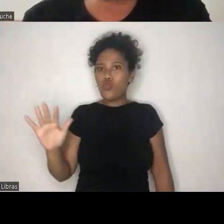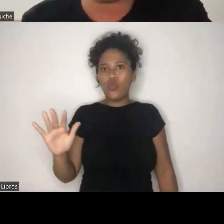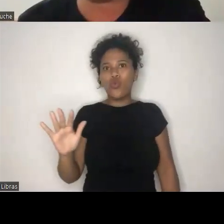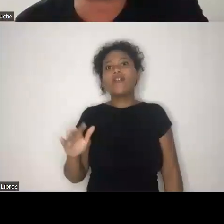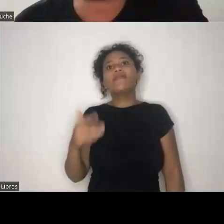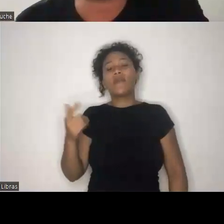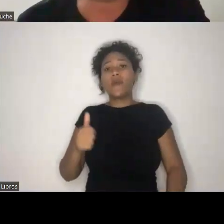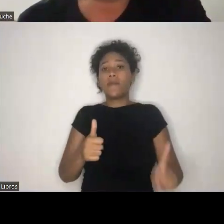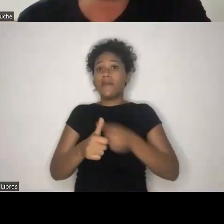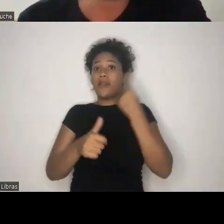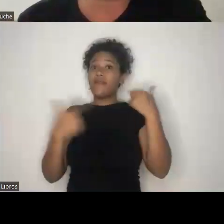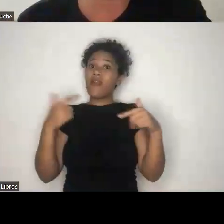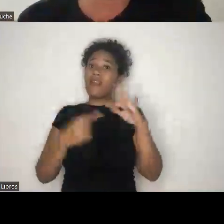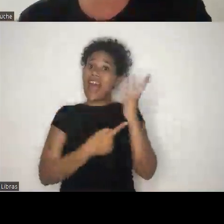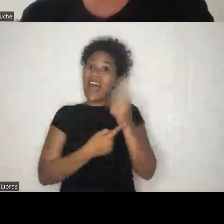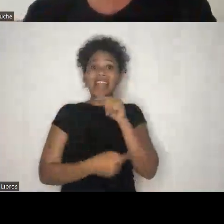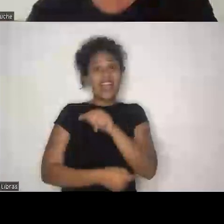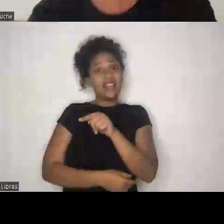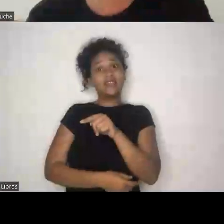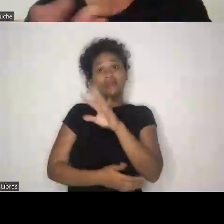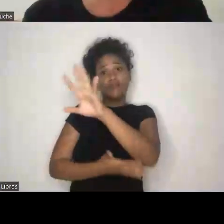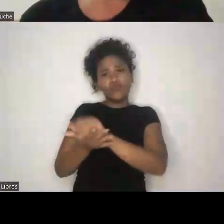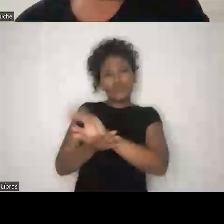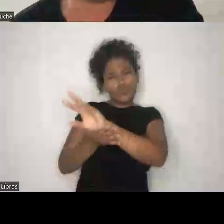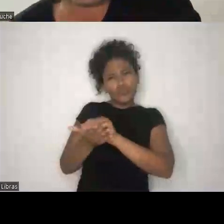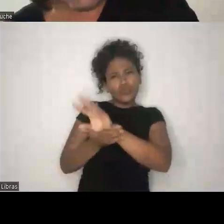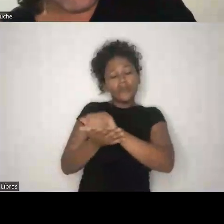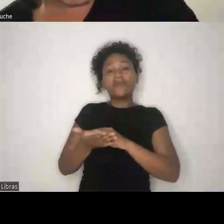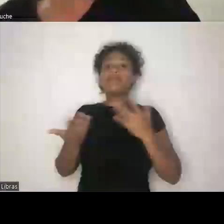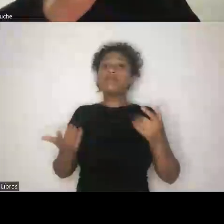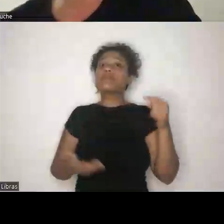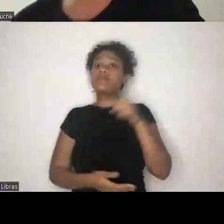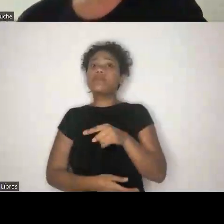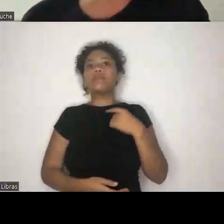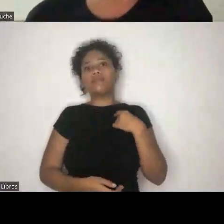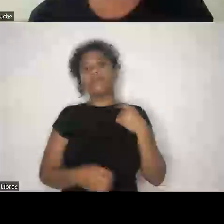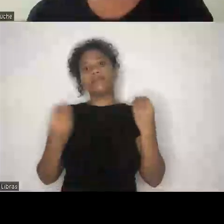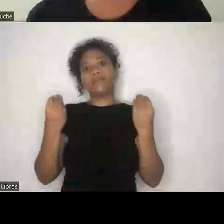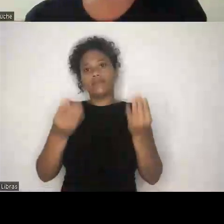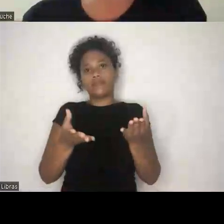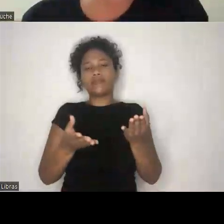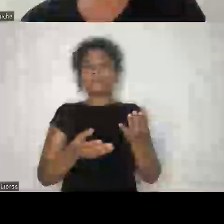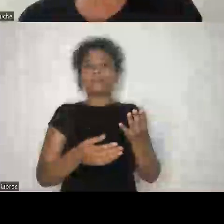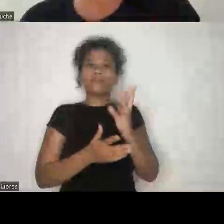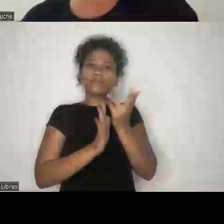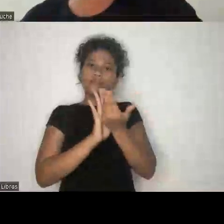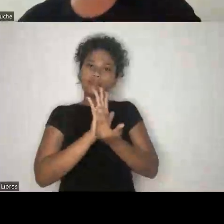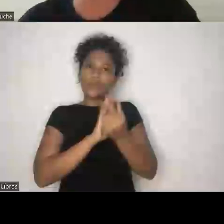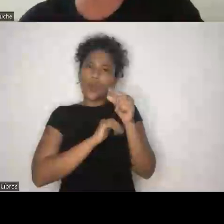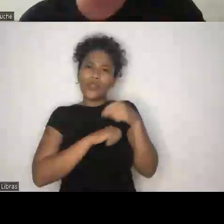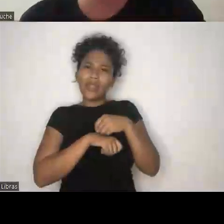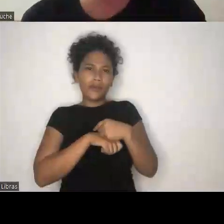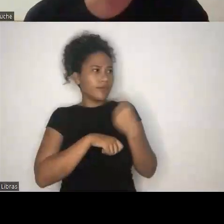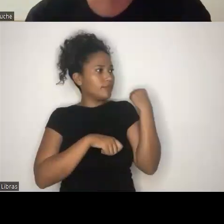emprego na arte esse então assim isso aí eu coloquei esse desenho por exemplo que eu fiz há pouco tempo atrás que eu sempre